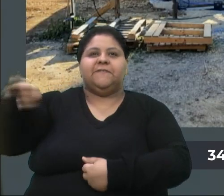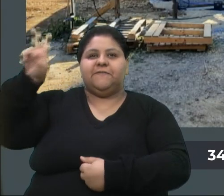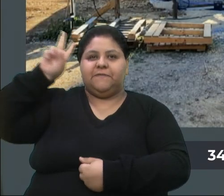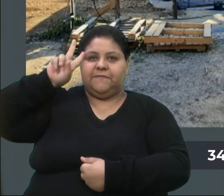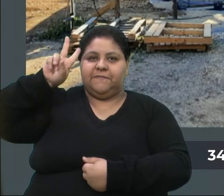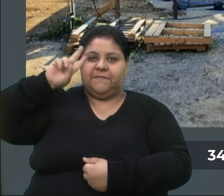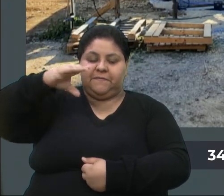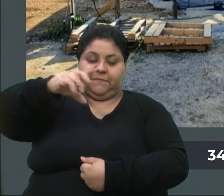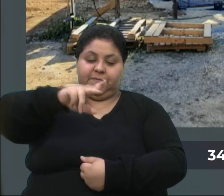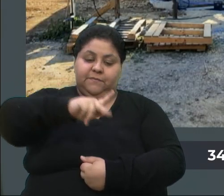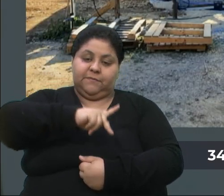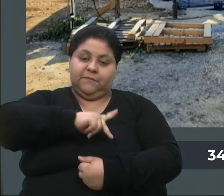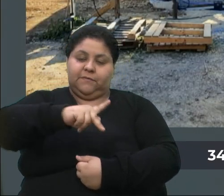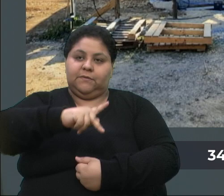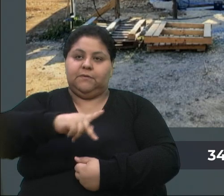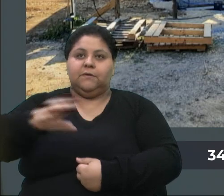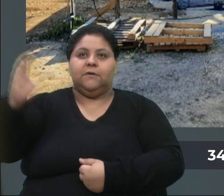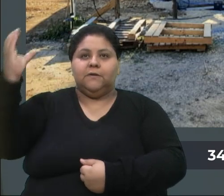presidente Cadore,